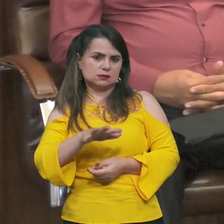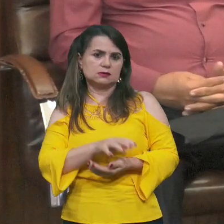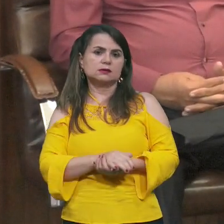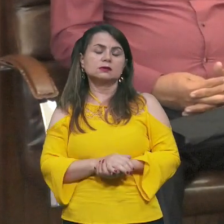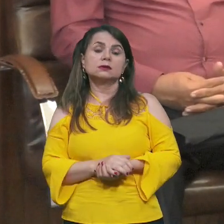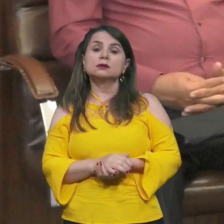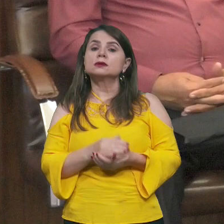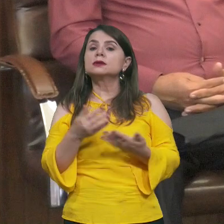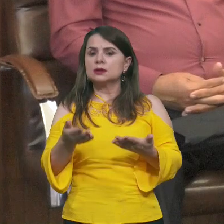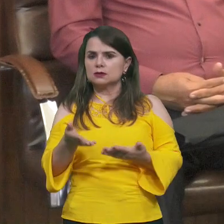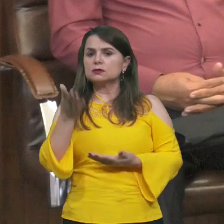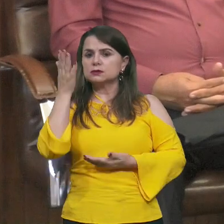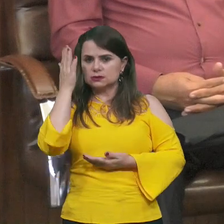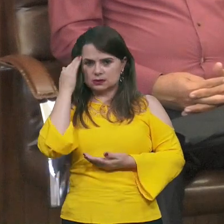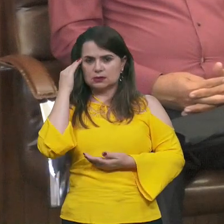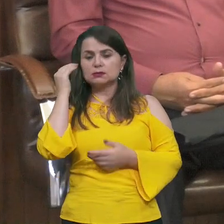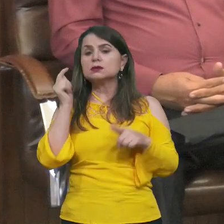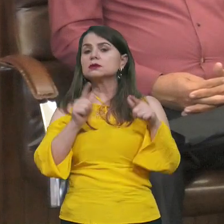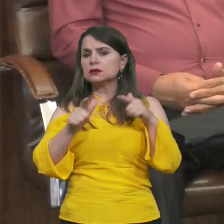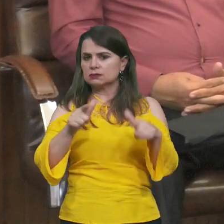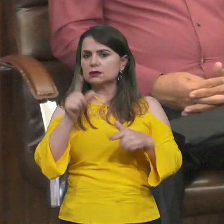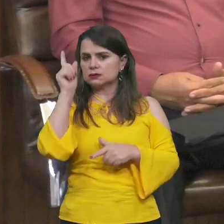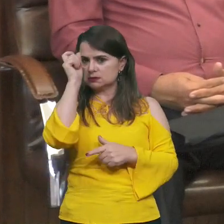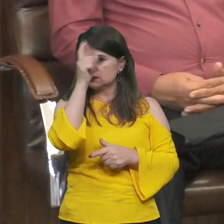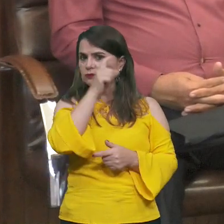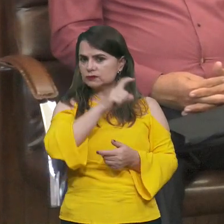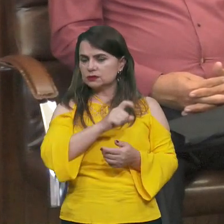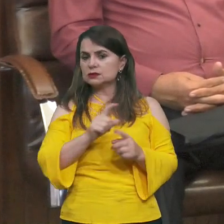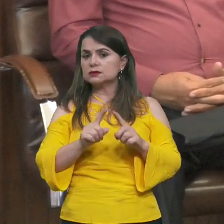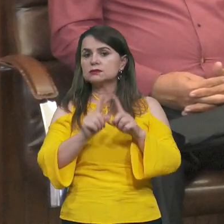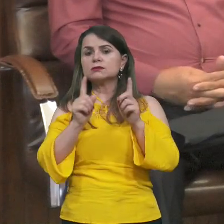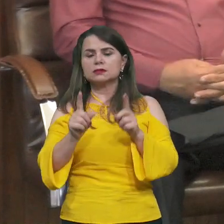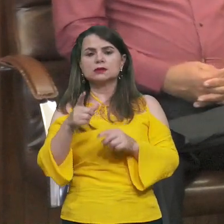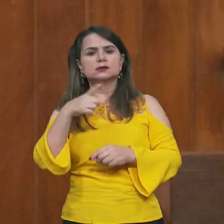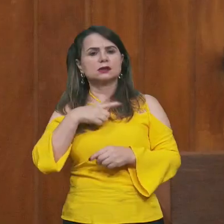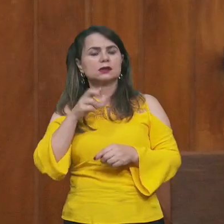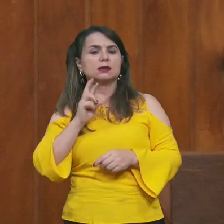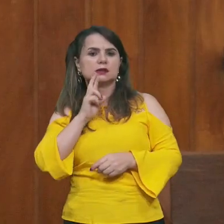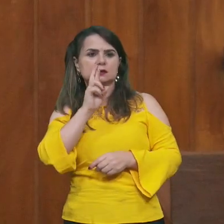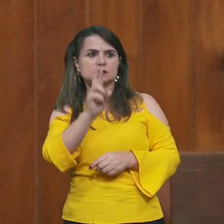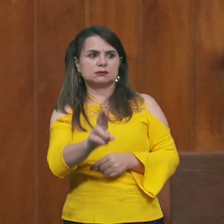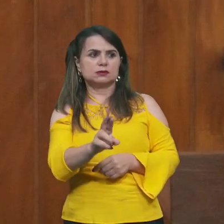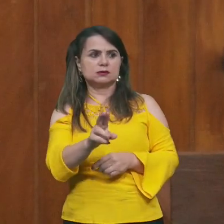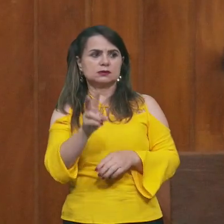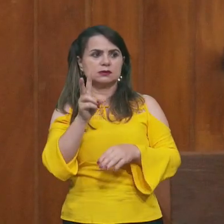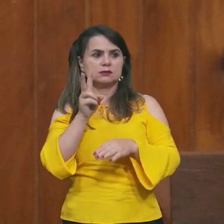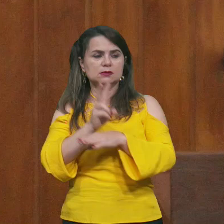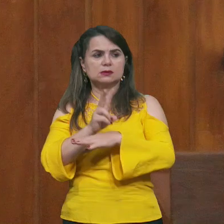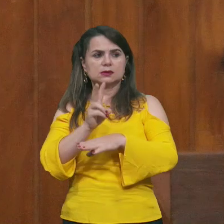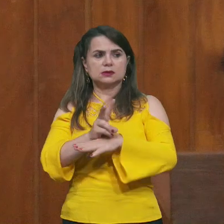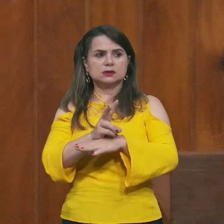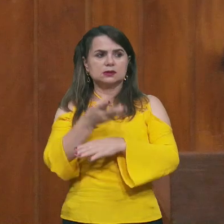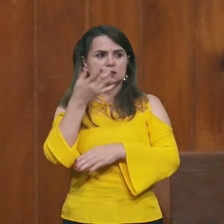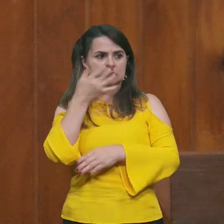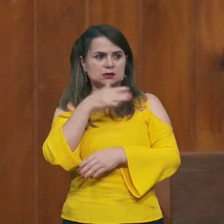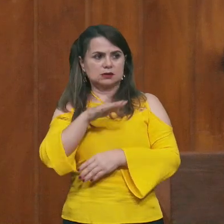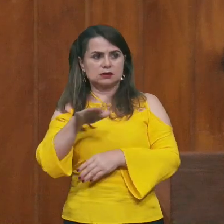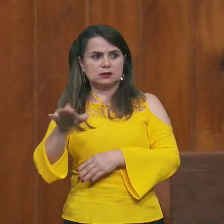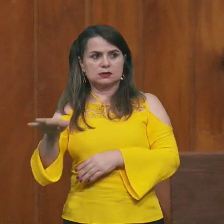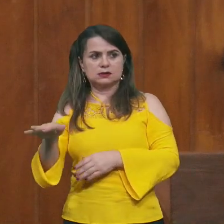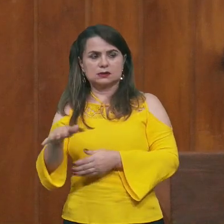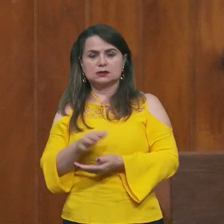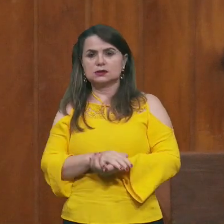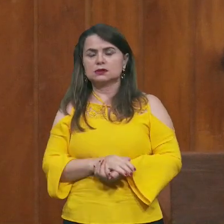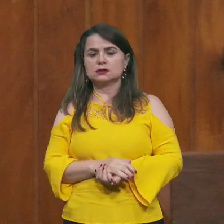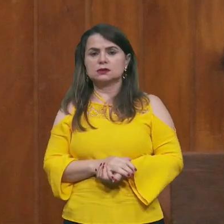um trabalho árduo, mas que tem tido resultado na proteção das nossas crianças e também da